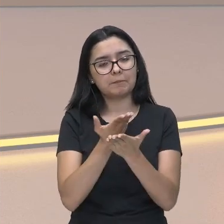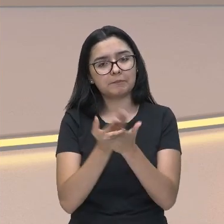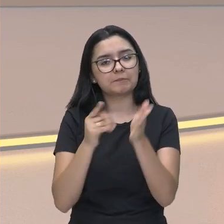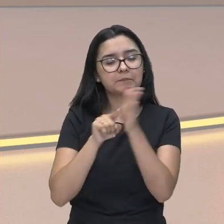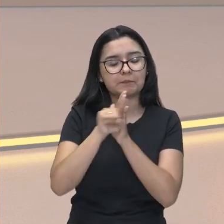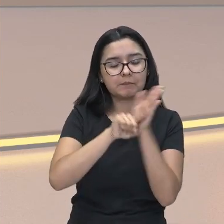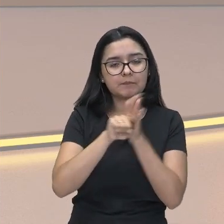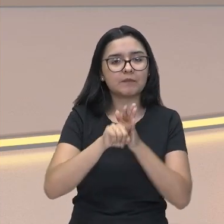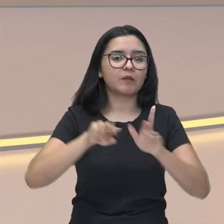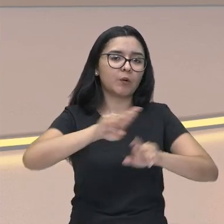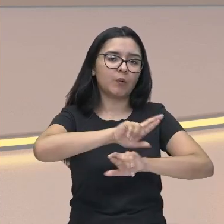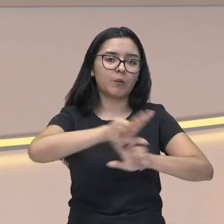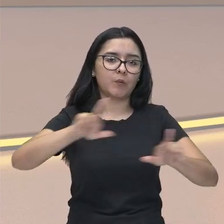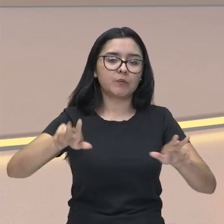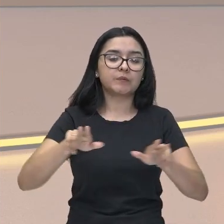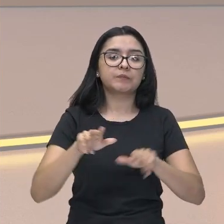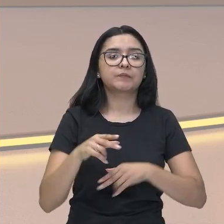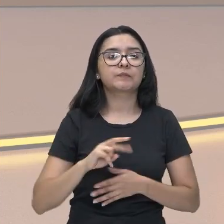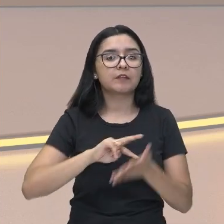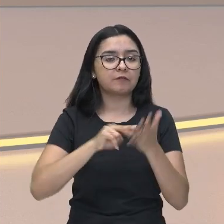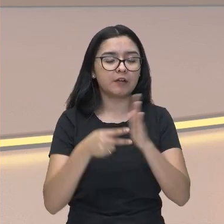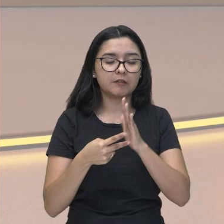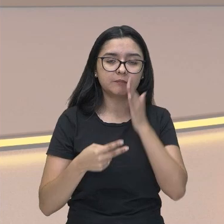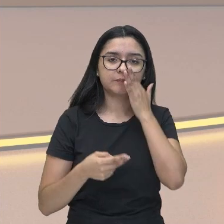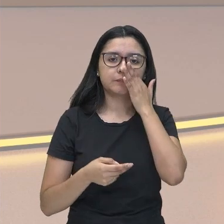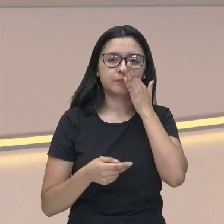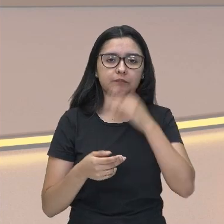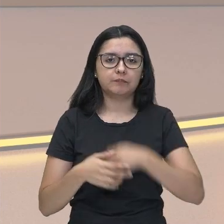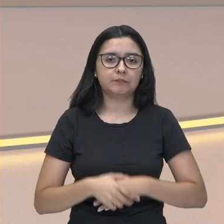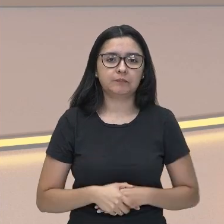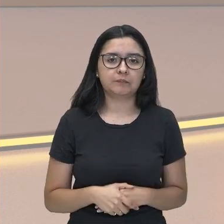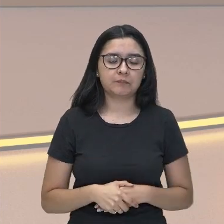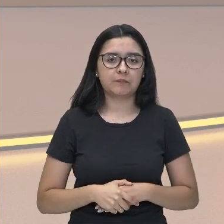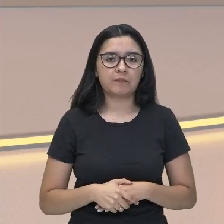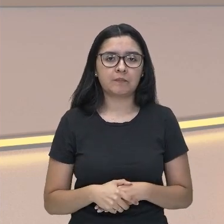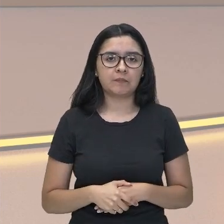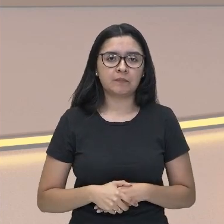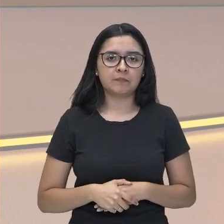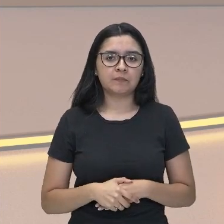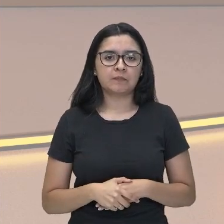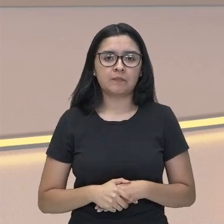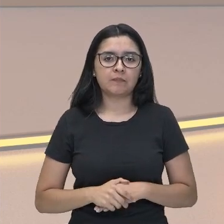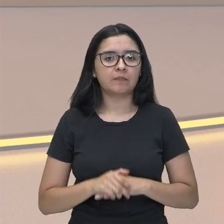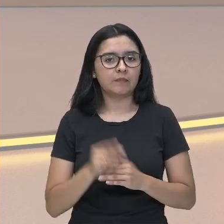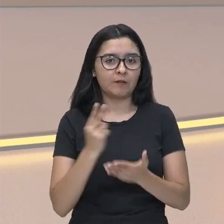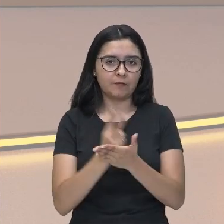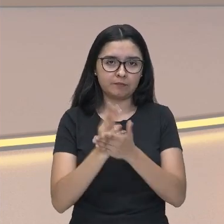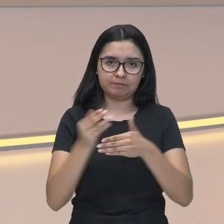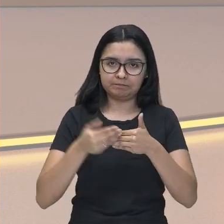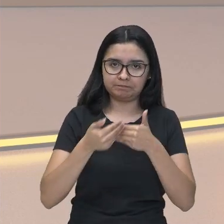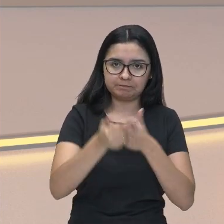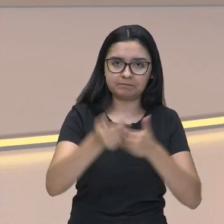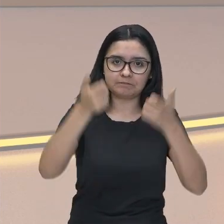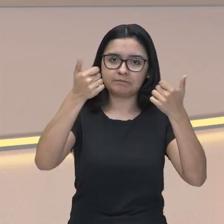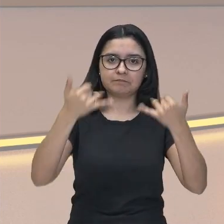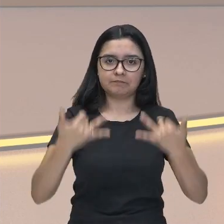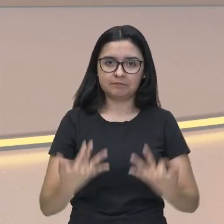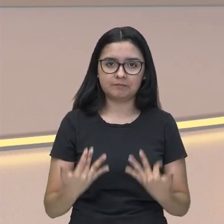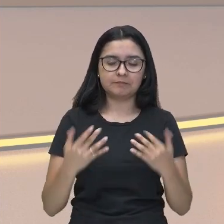existência e indagar sobre as coisas que existem. Vamos continuar então falando um pouco sobre